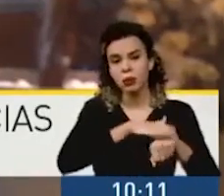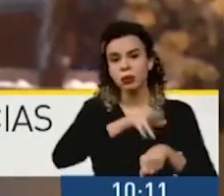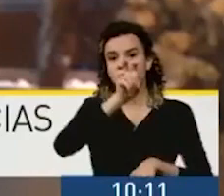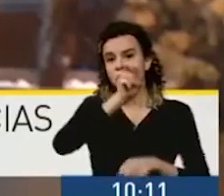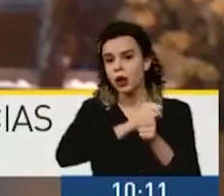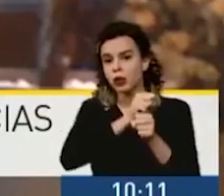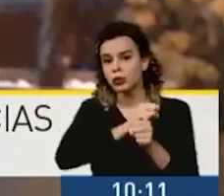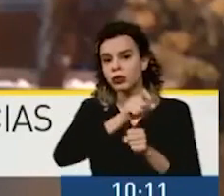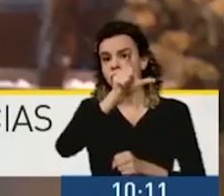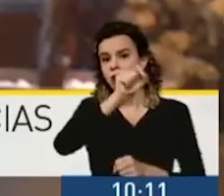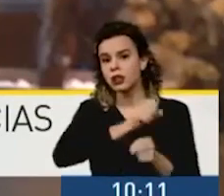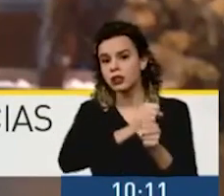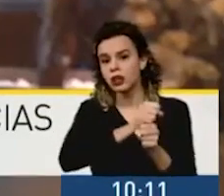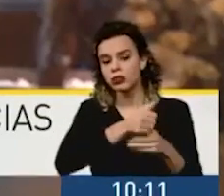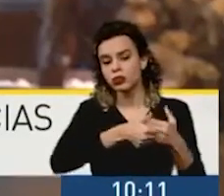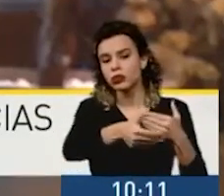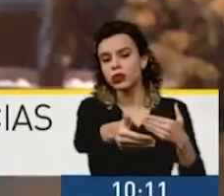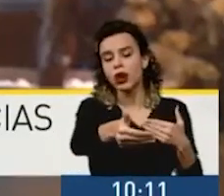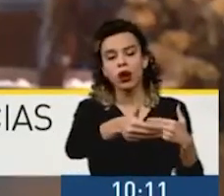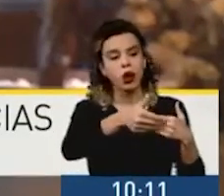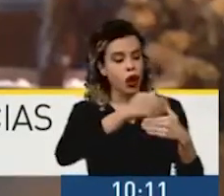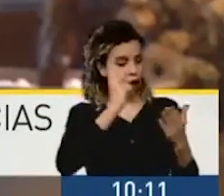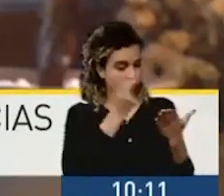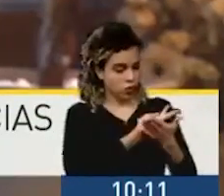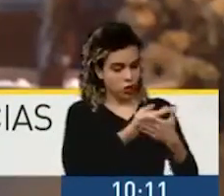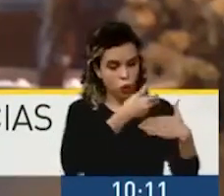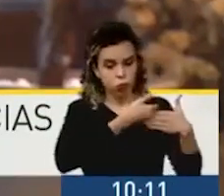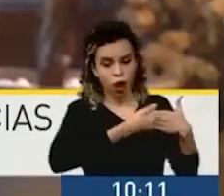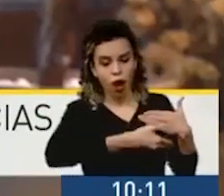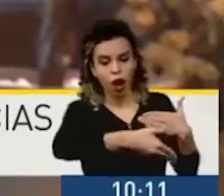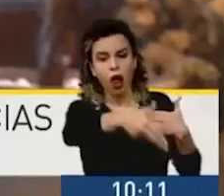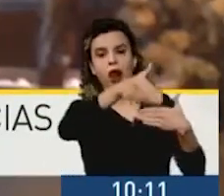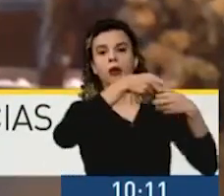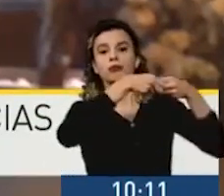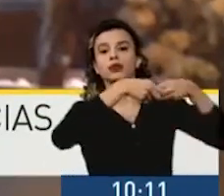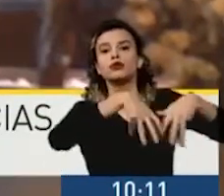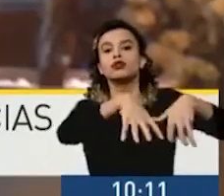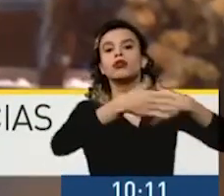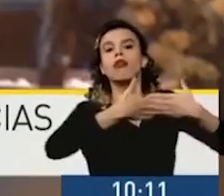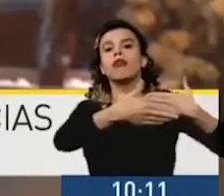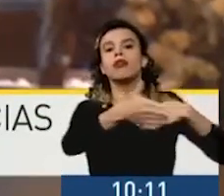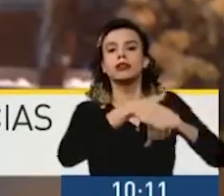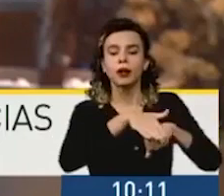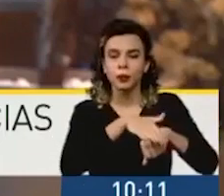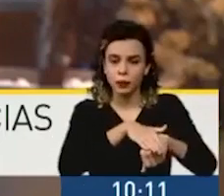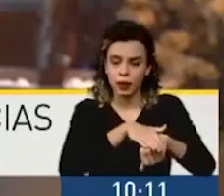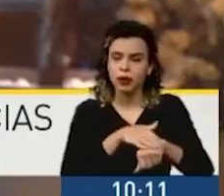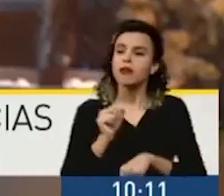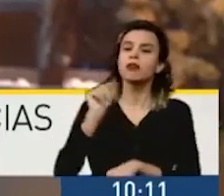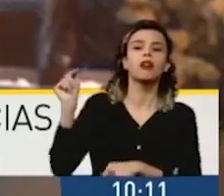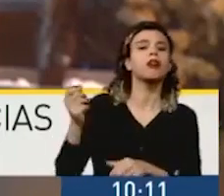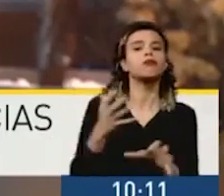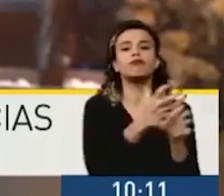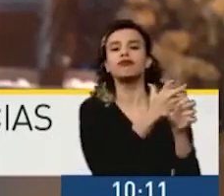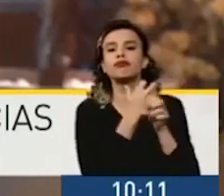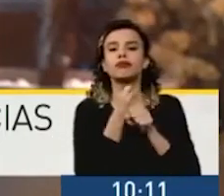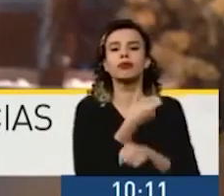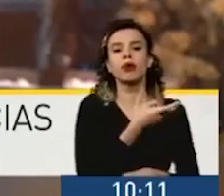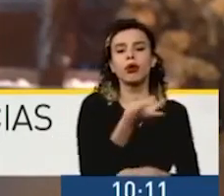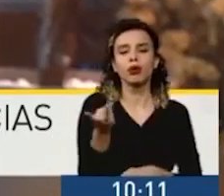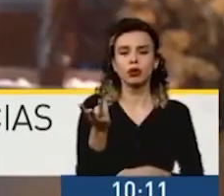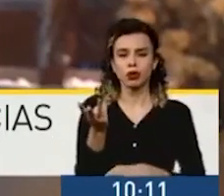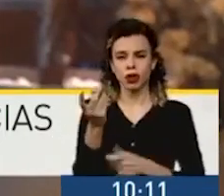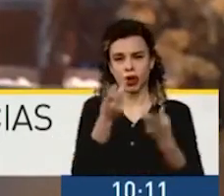10 anos? Quanto tempo a gente vai viver a consequência dessa paralisação, né? Quem vai contar o número de mortes provocadas pela